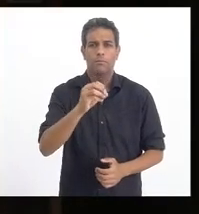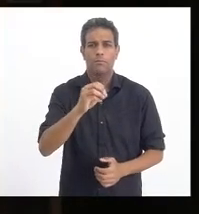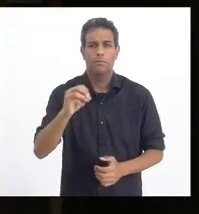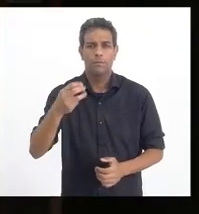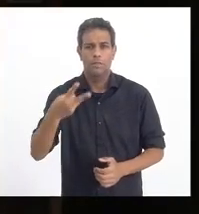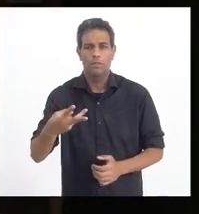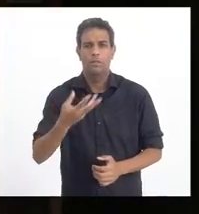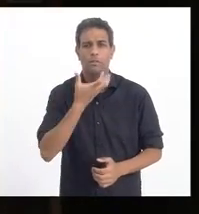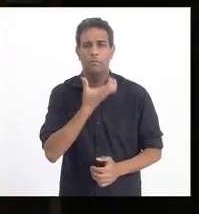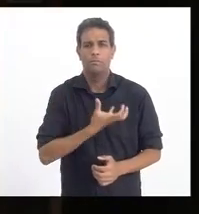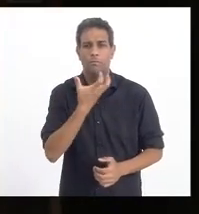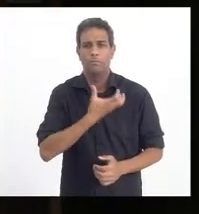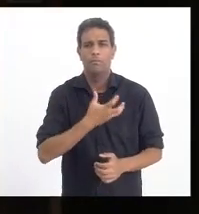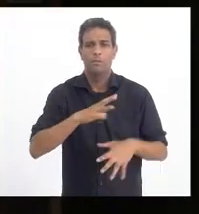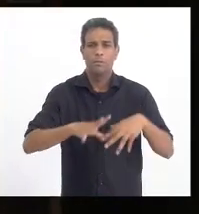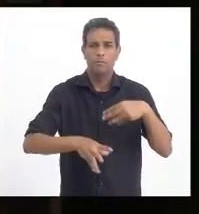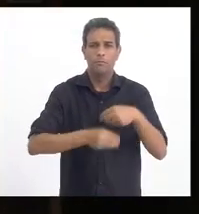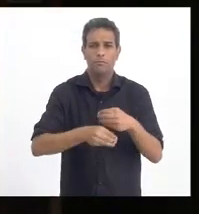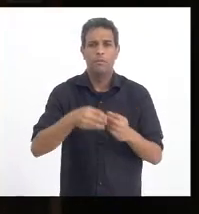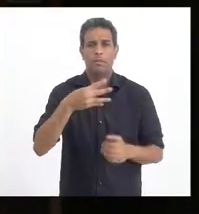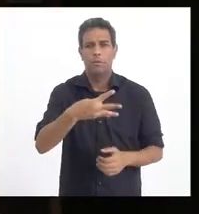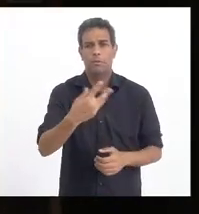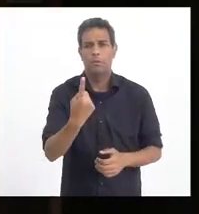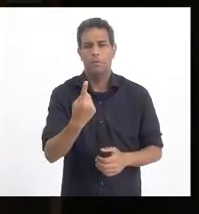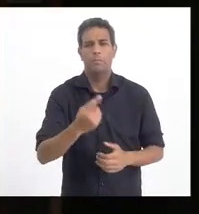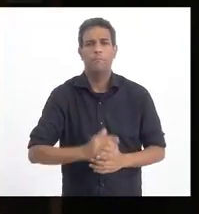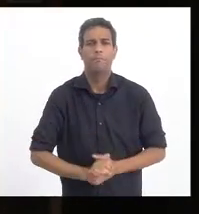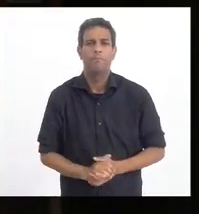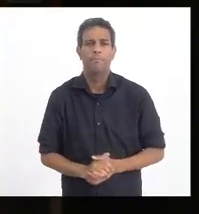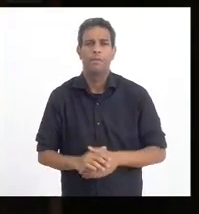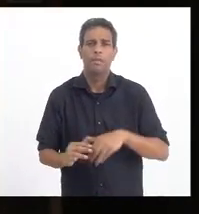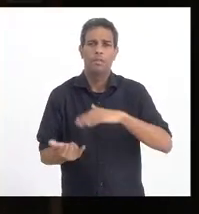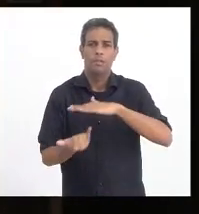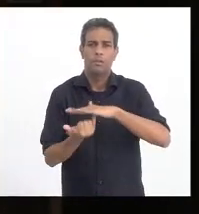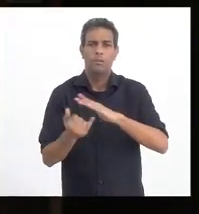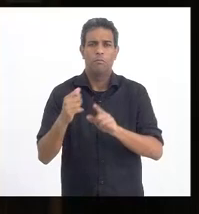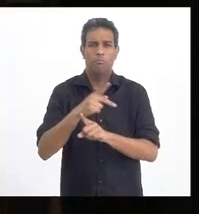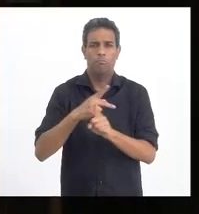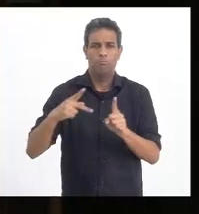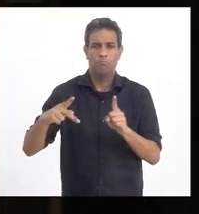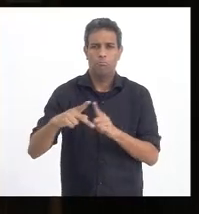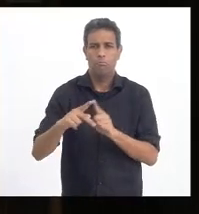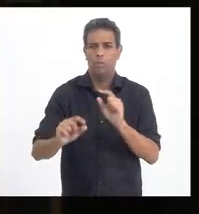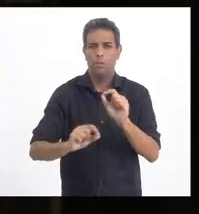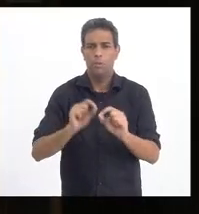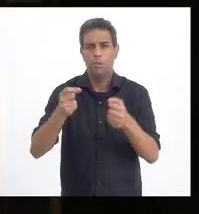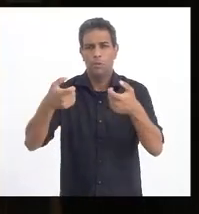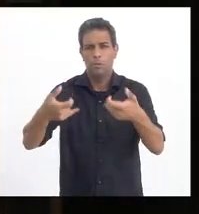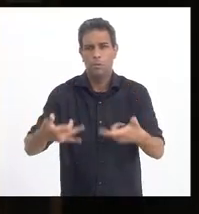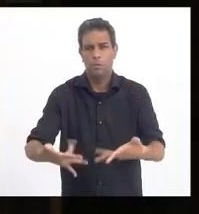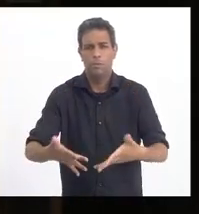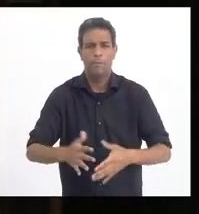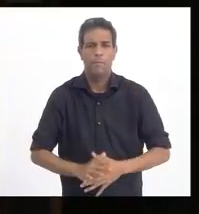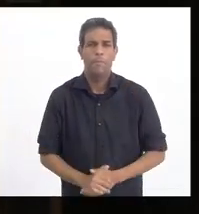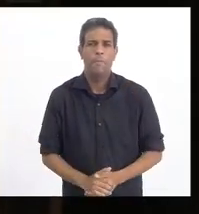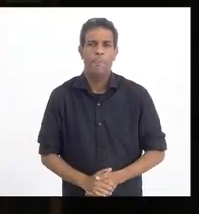dezembro 2003 veio emenda 41 o Instituto de Previdência na época é